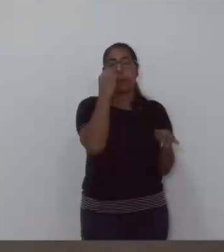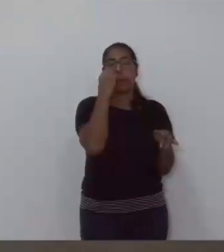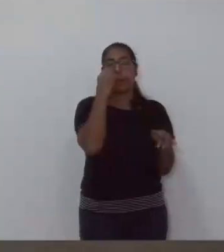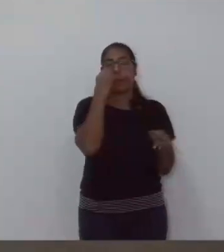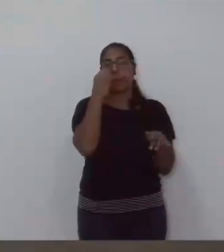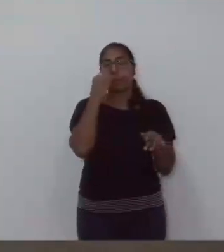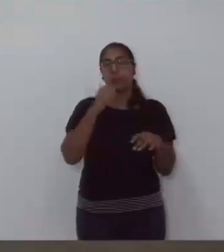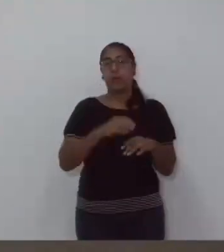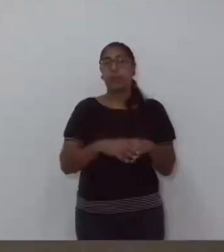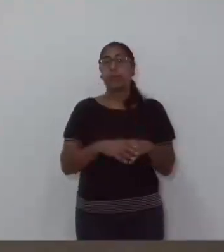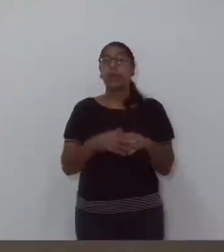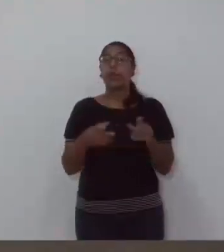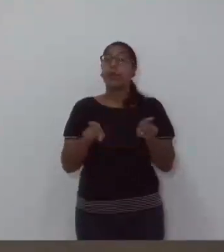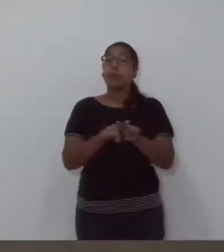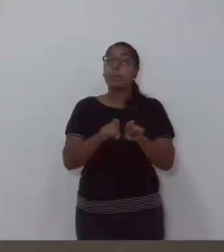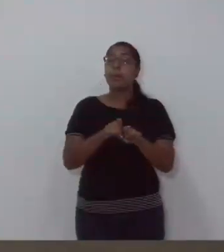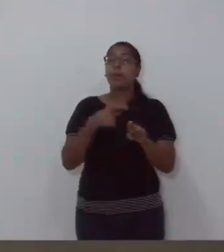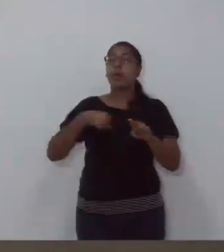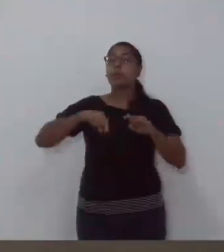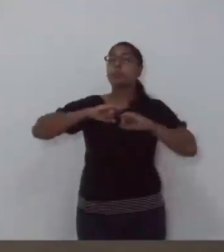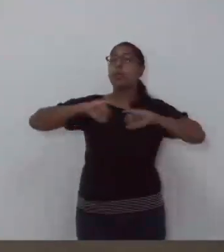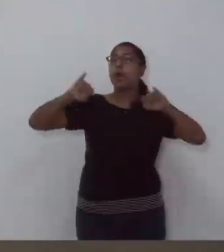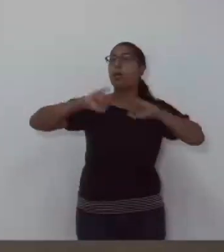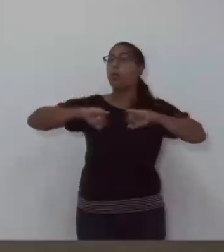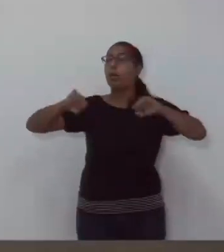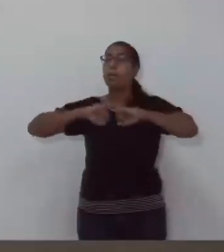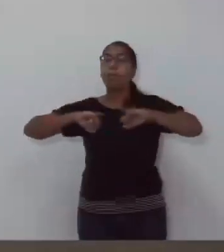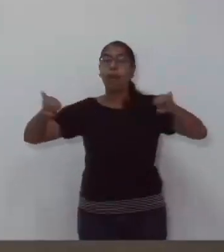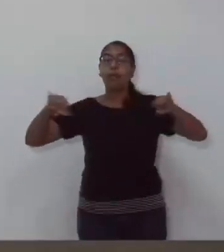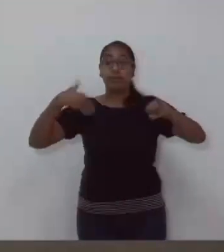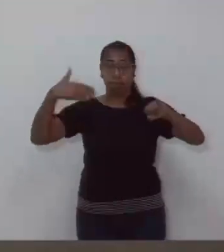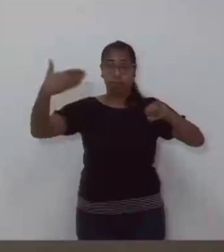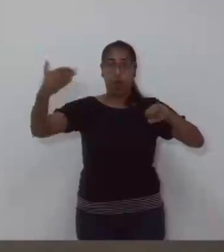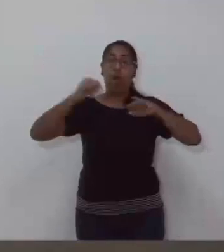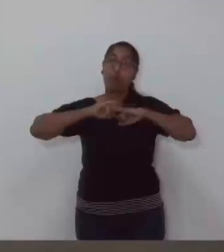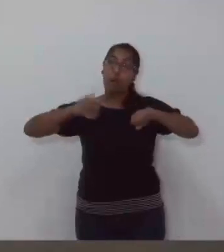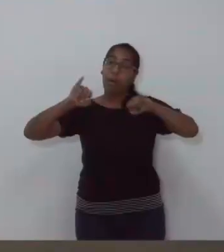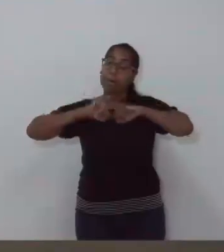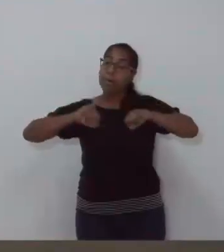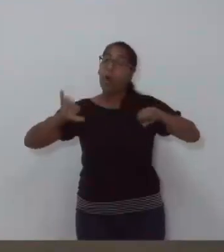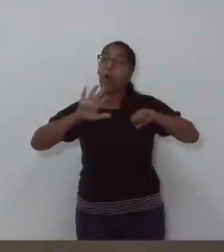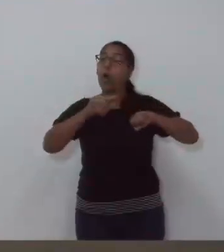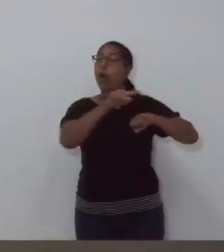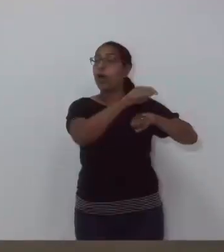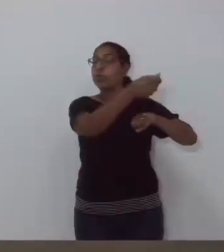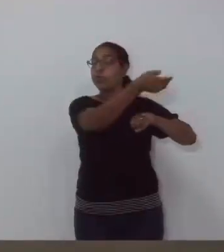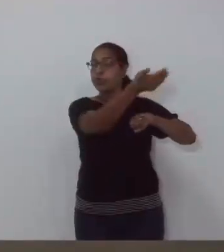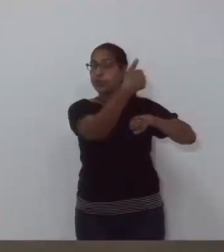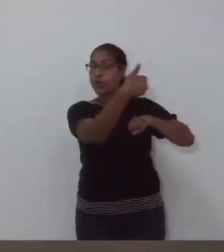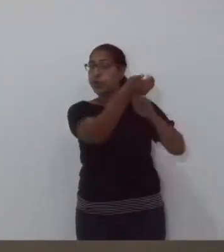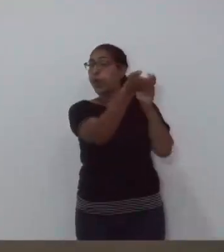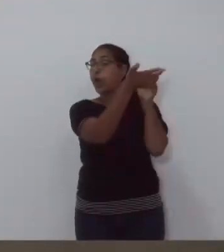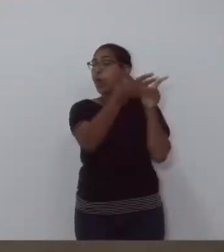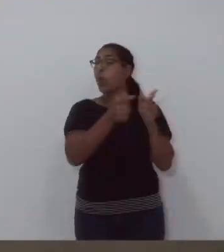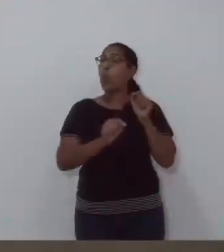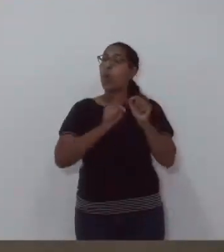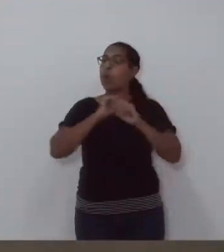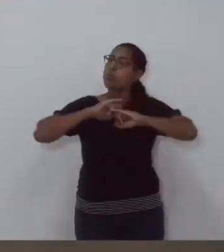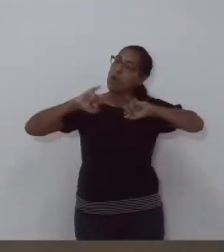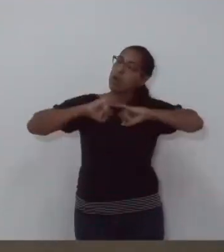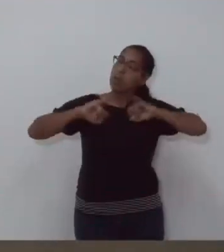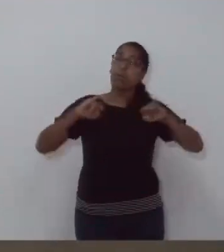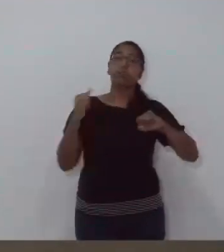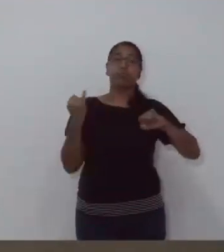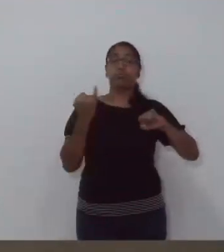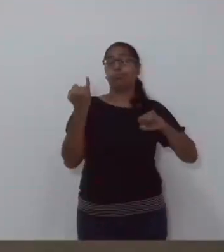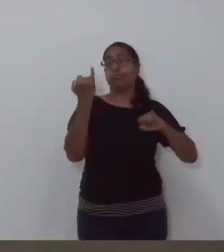foram usados para divulgar a suspeita, que seja usado para divulgar os esclarecimentos, né? Porque a gente sabe